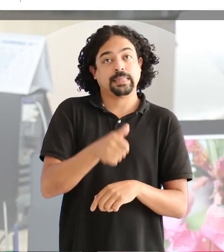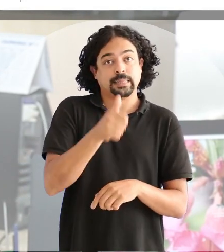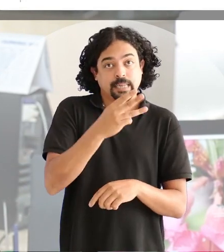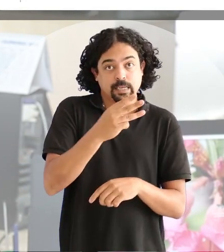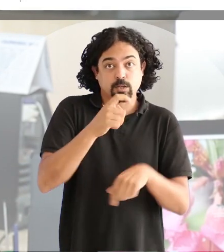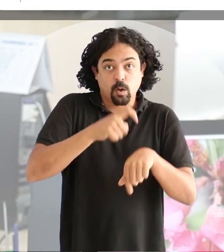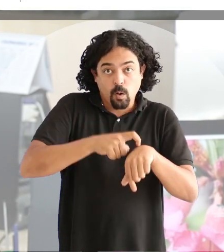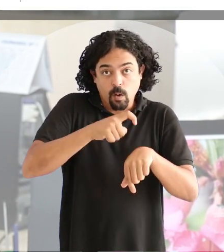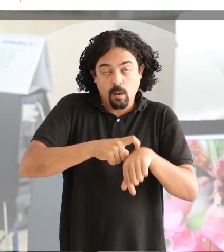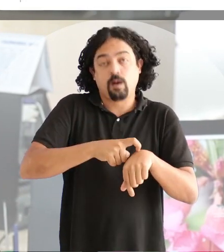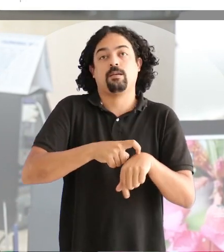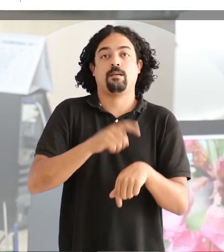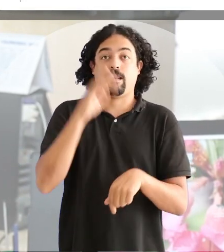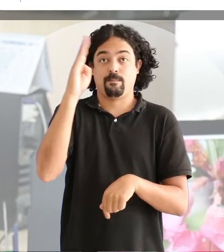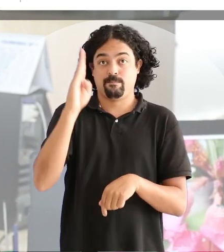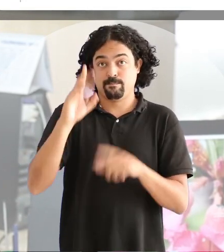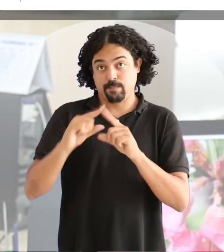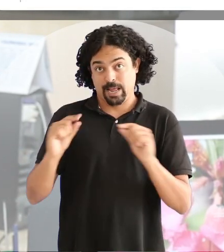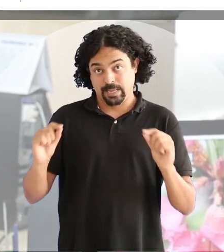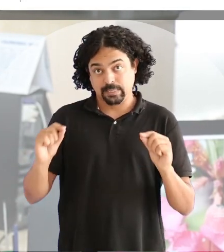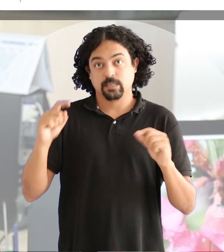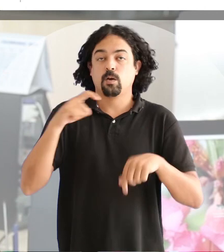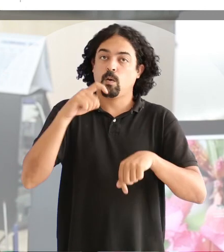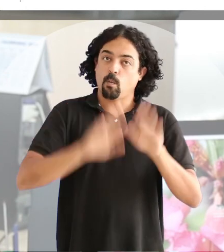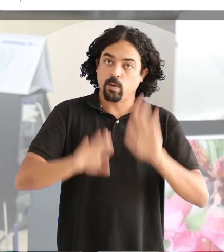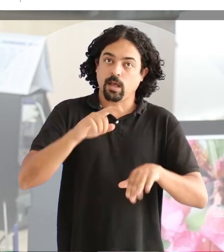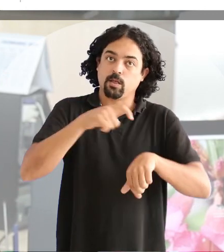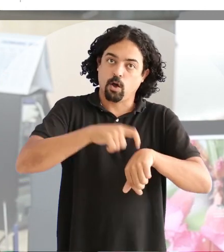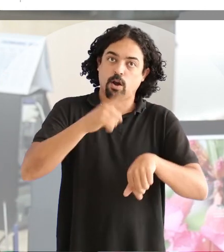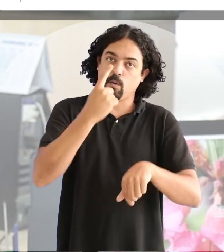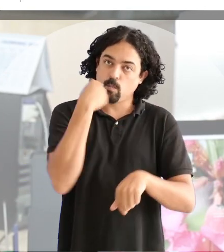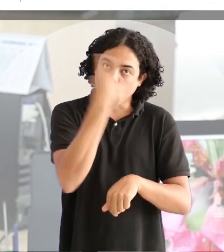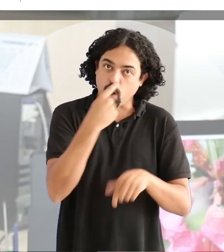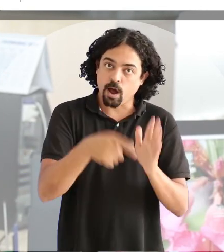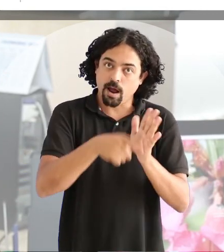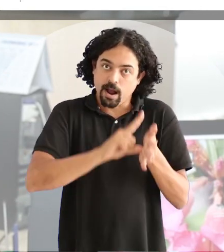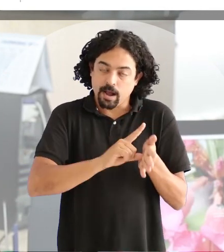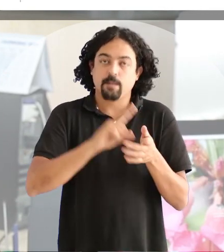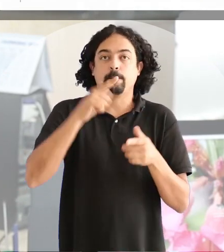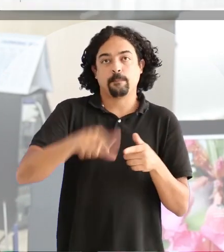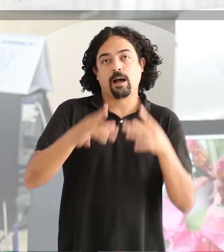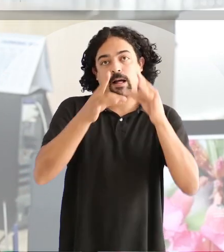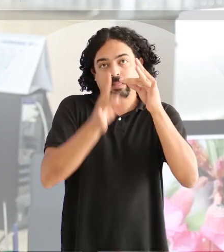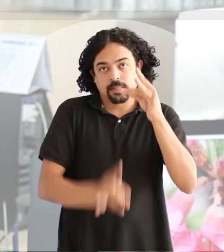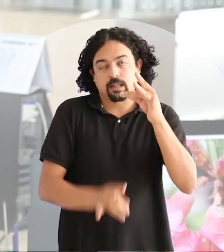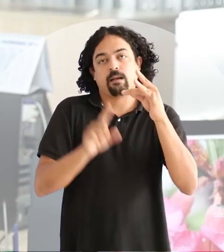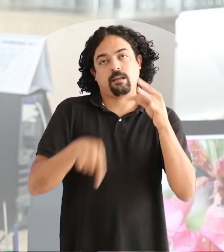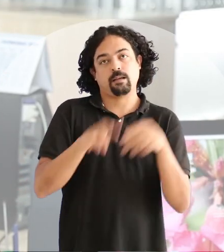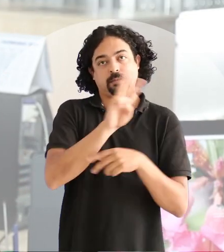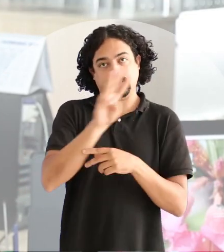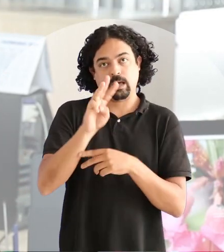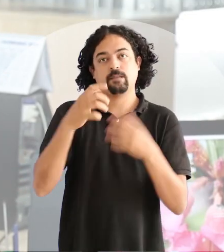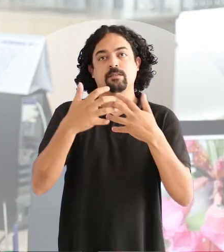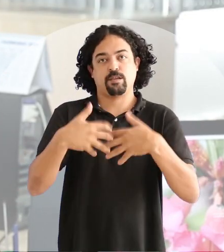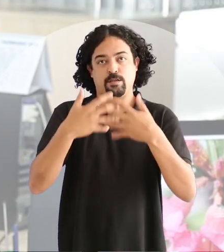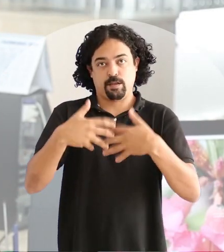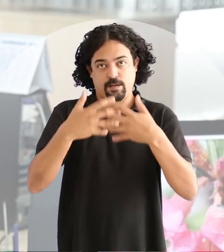de Brasília. Cuidado com o horário de verão, hein? Os detalhes destas e de outras informações você confere em